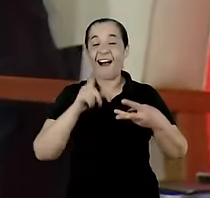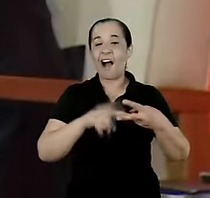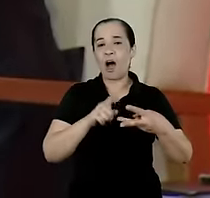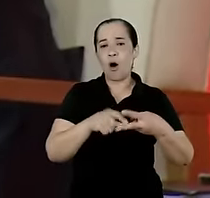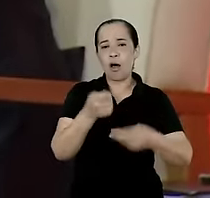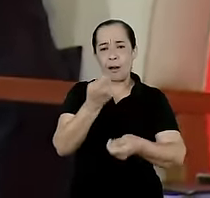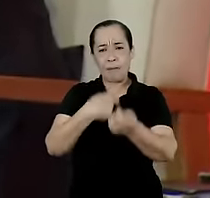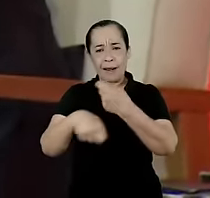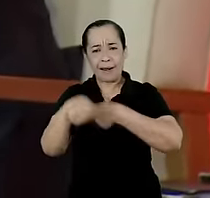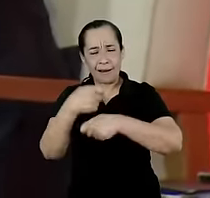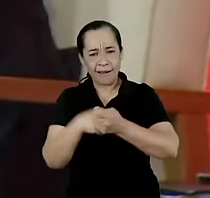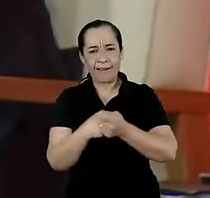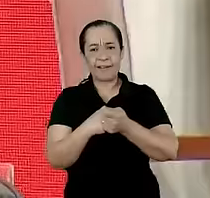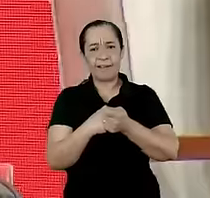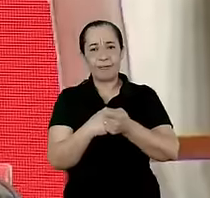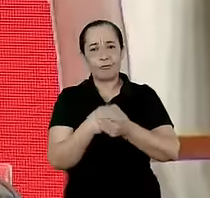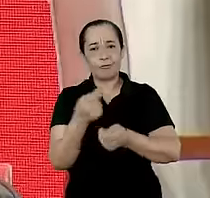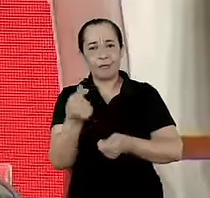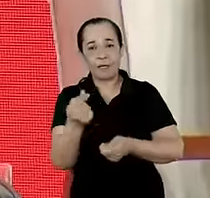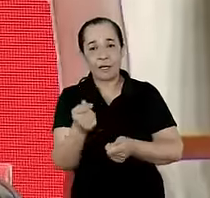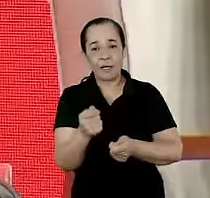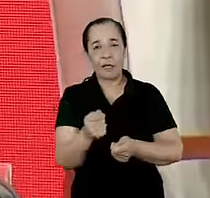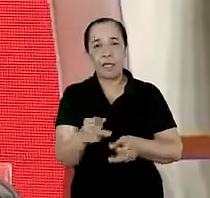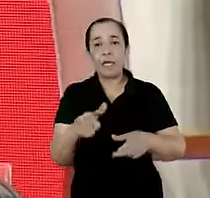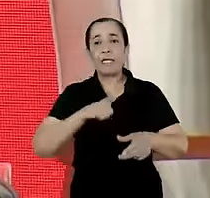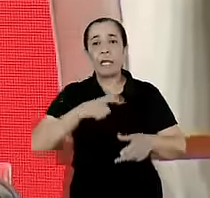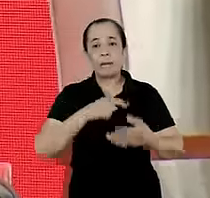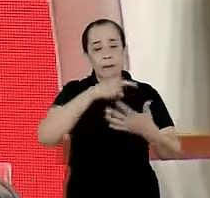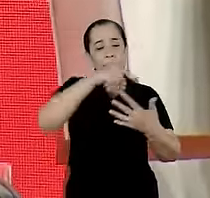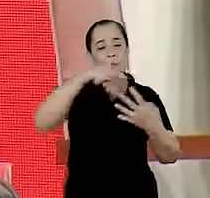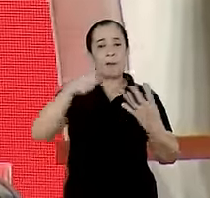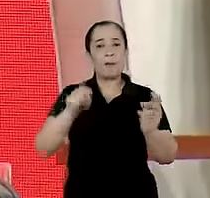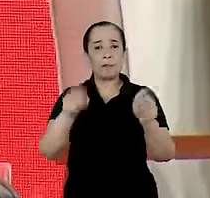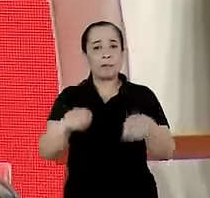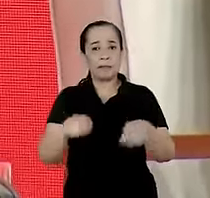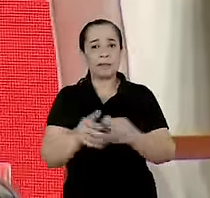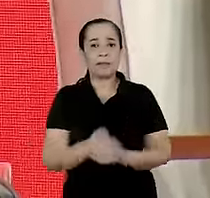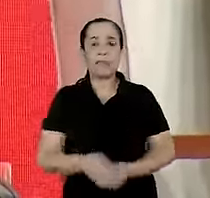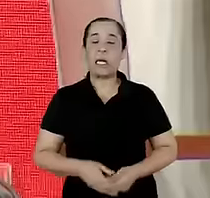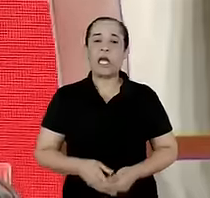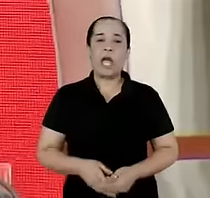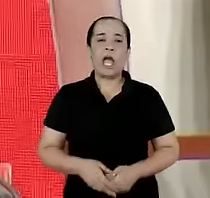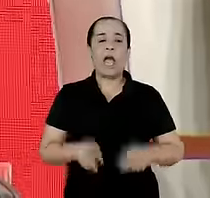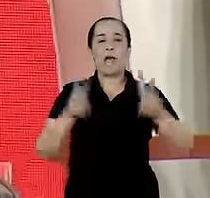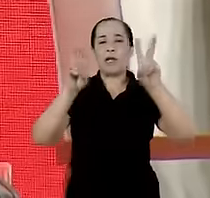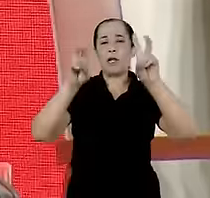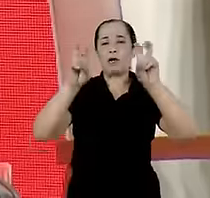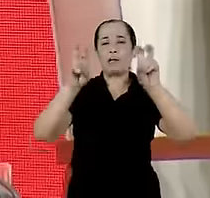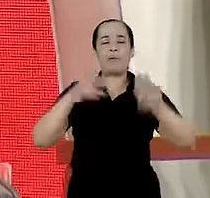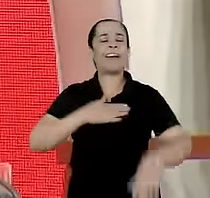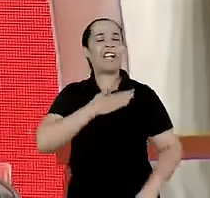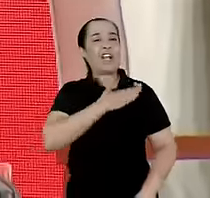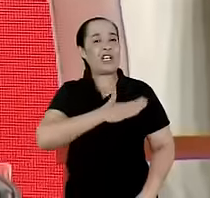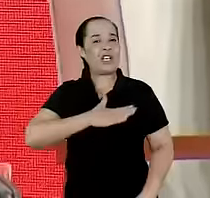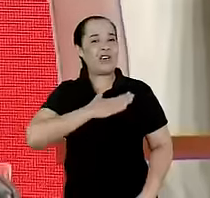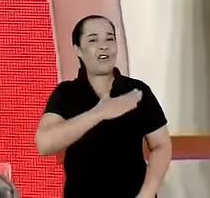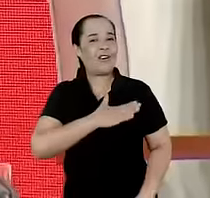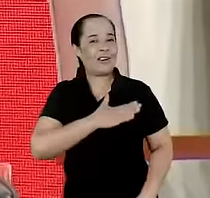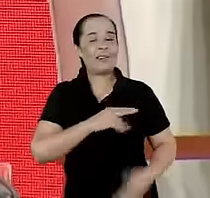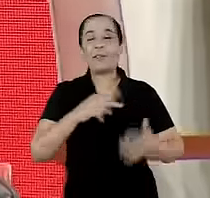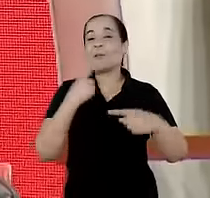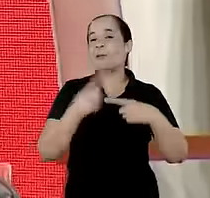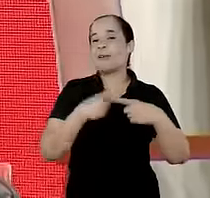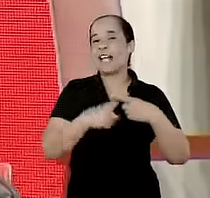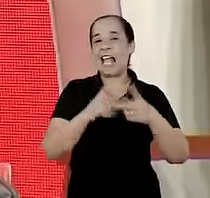todas as oportunidades que isso pode trazer essa é uma pauta que para mim é muito cara porque a gente tá falando então de democratização do